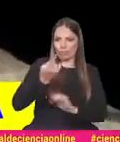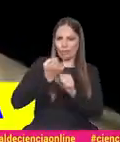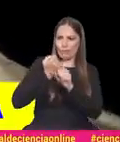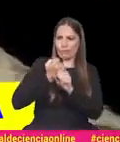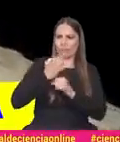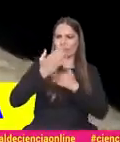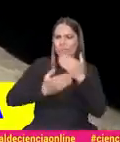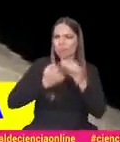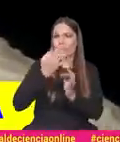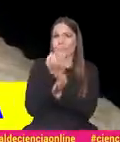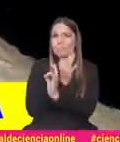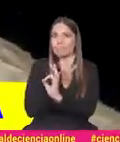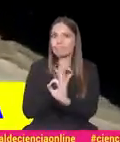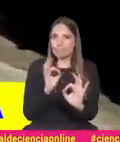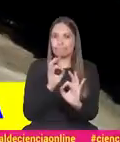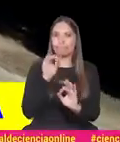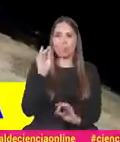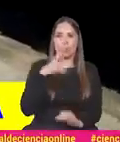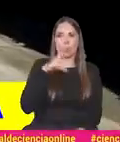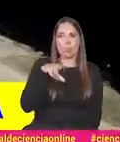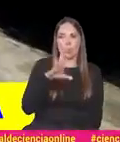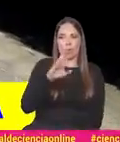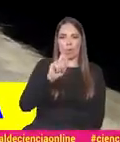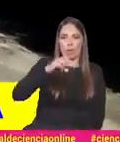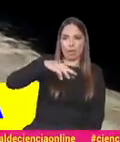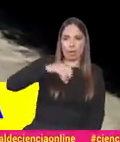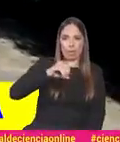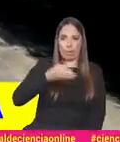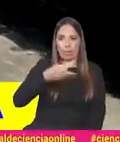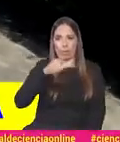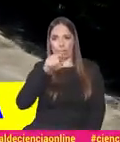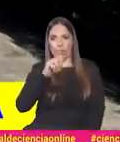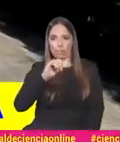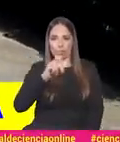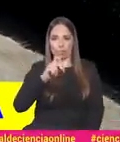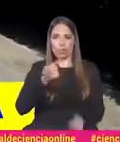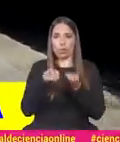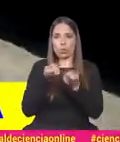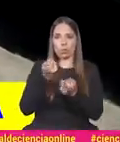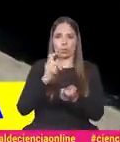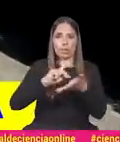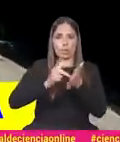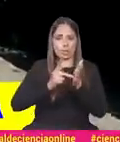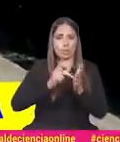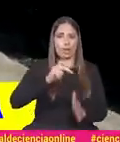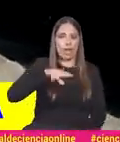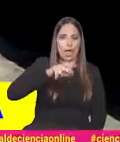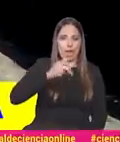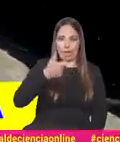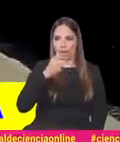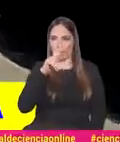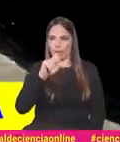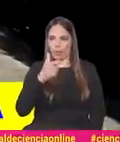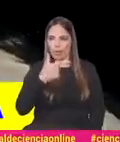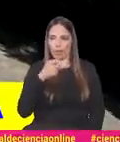na perfeição. O Banco Português Germoplasma é coordenado pela engenheira Ana Maria Barata e esta é uma unidade do Instituto